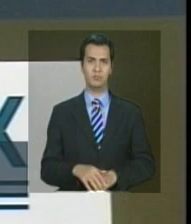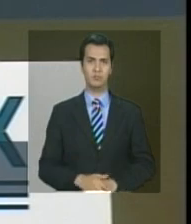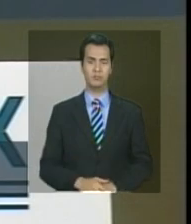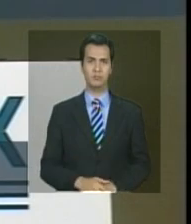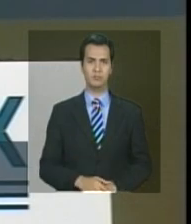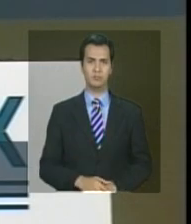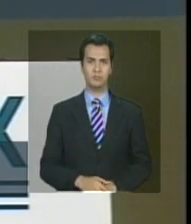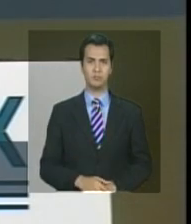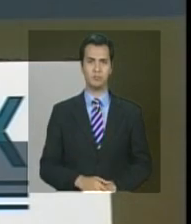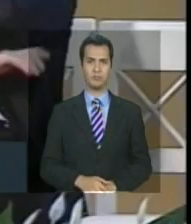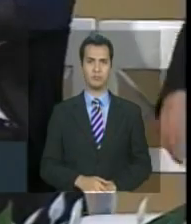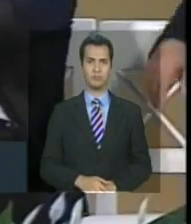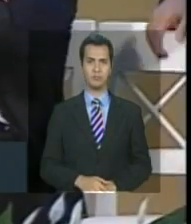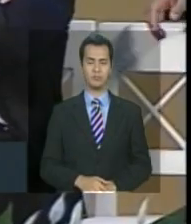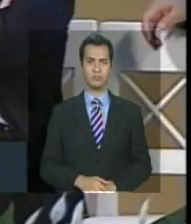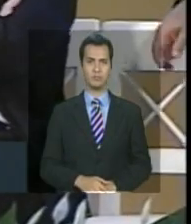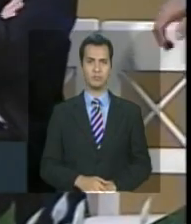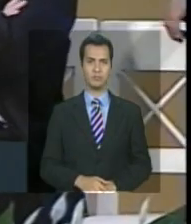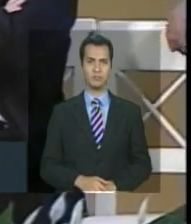destacar